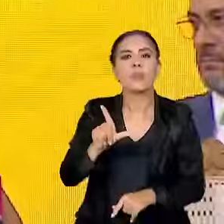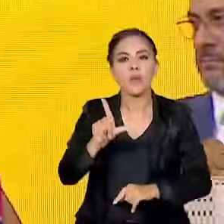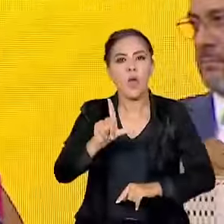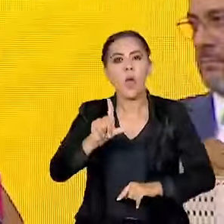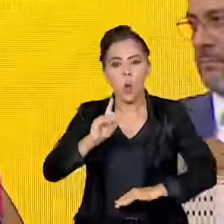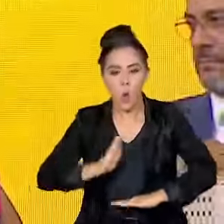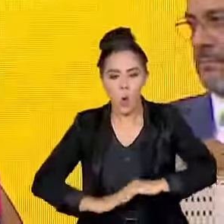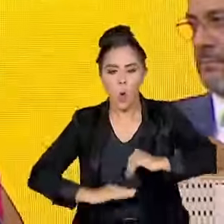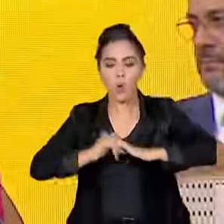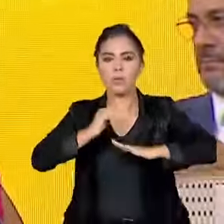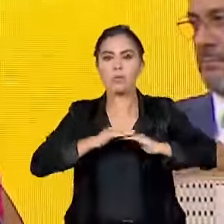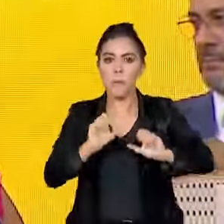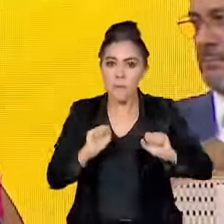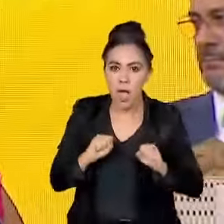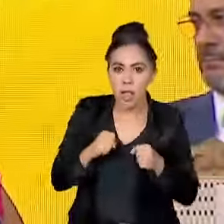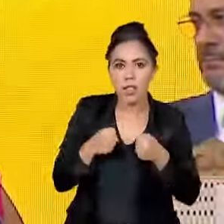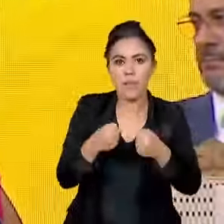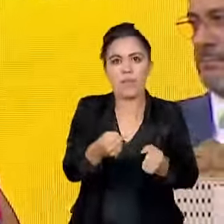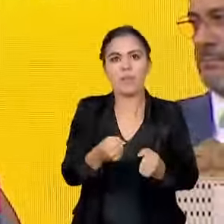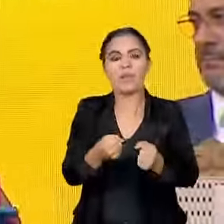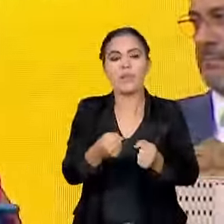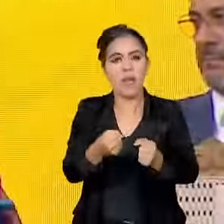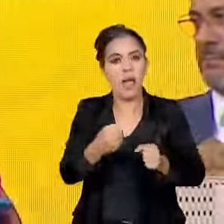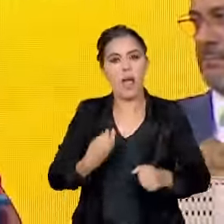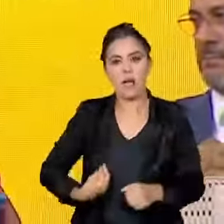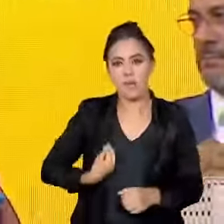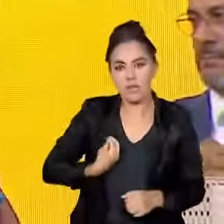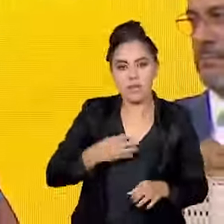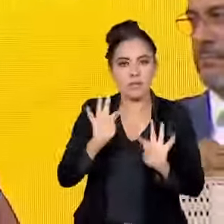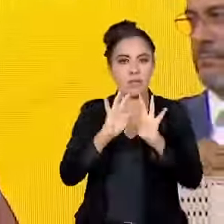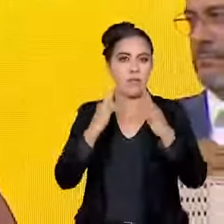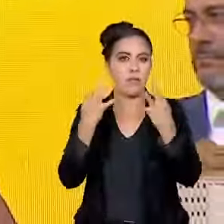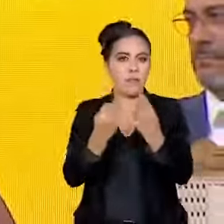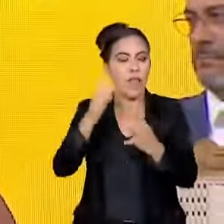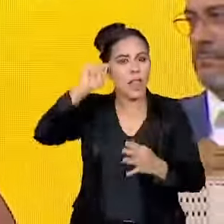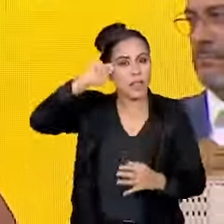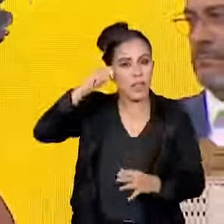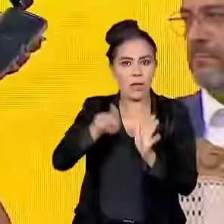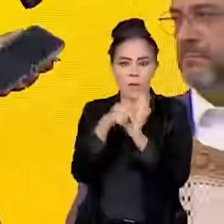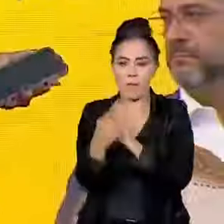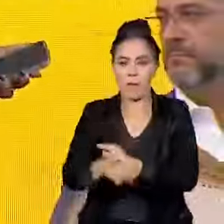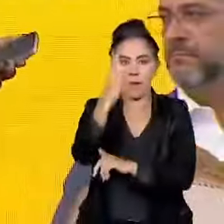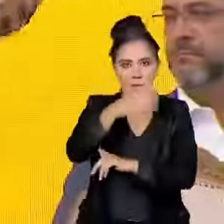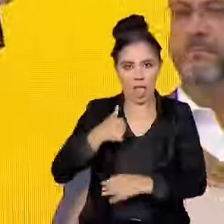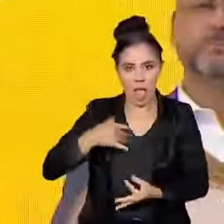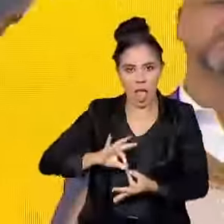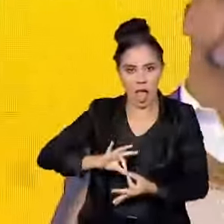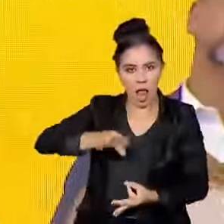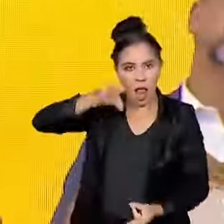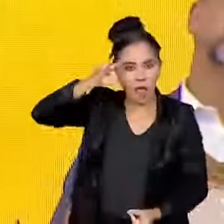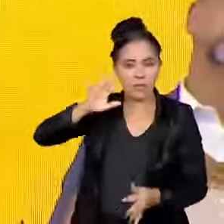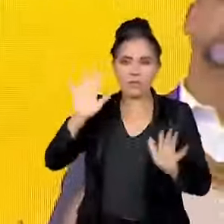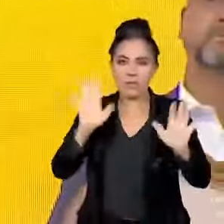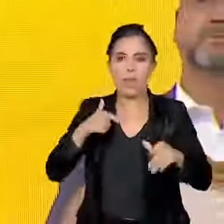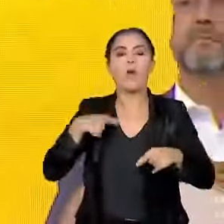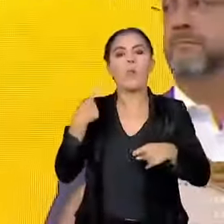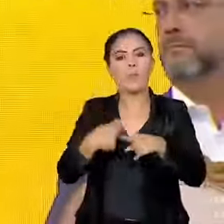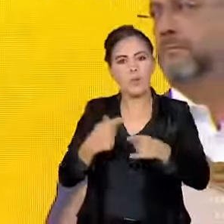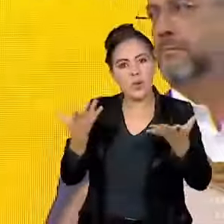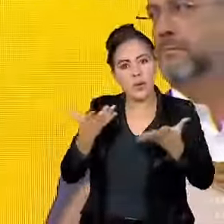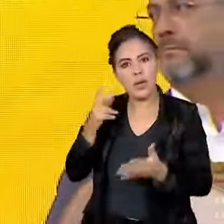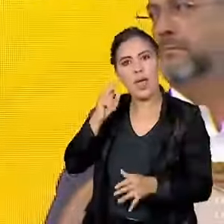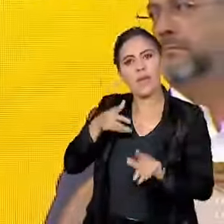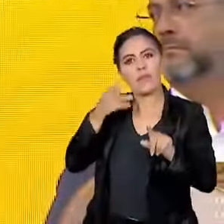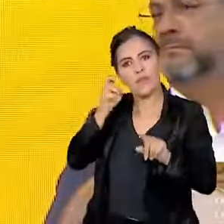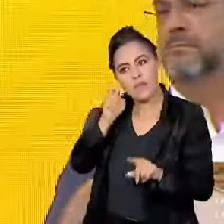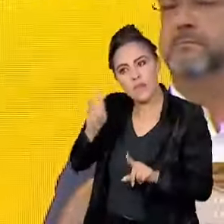para defender a vida das famílias negras desse país. Eu não vou me alongar, mas não vou mesmo, porque eu também quero ouvir o nosso presidente,